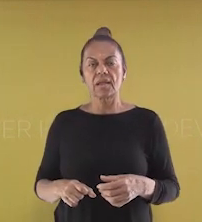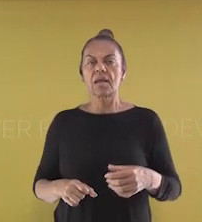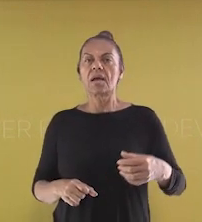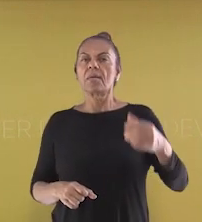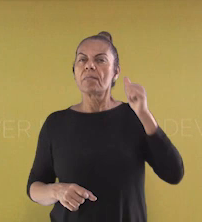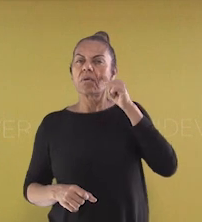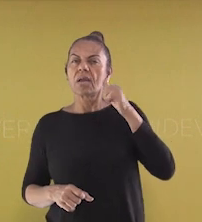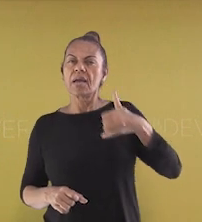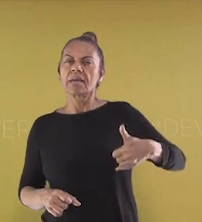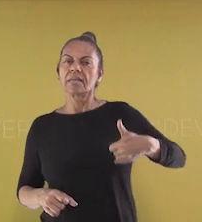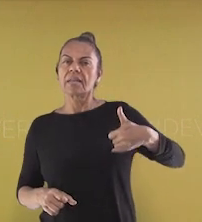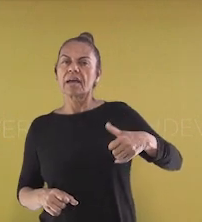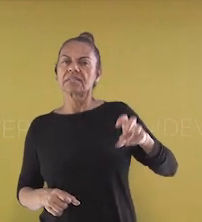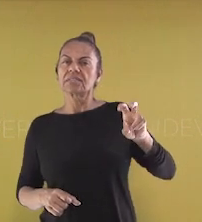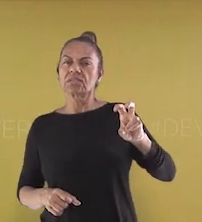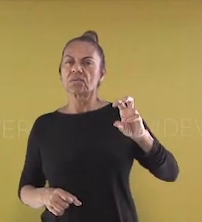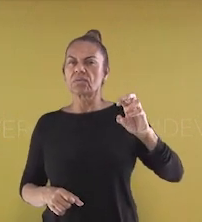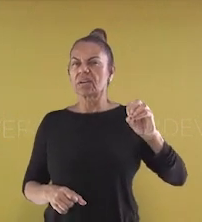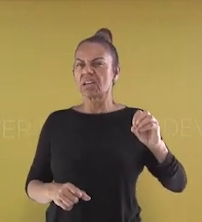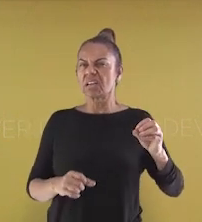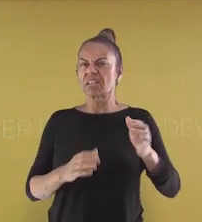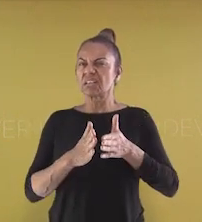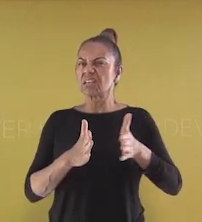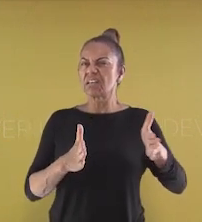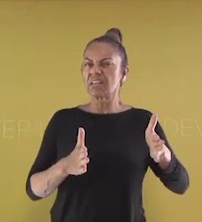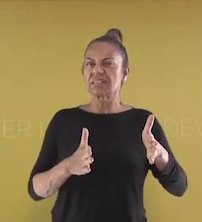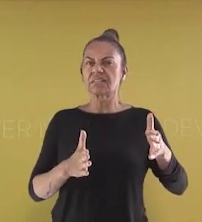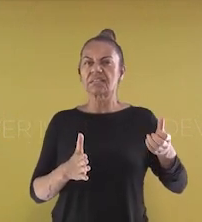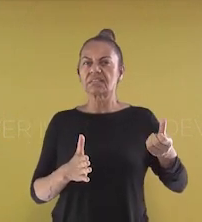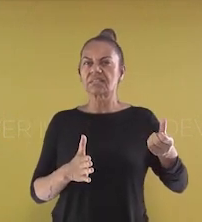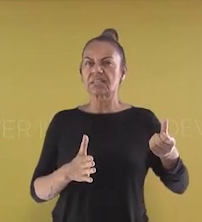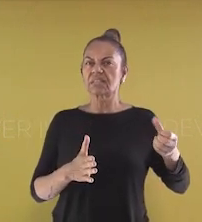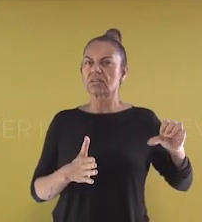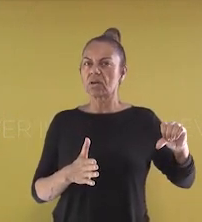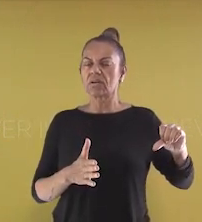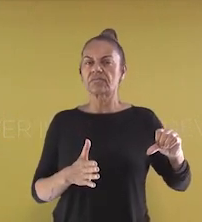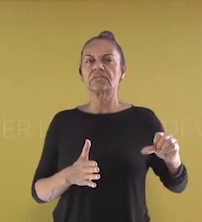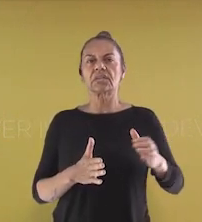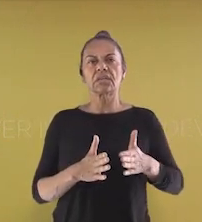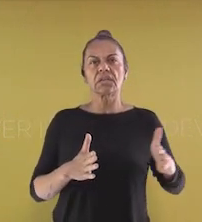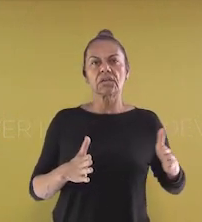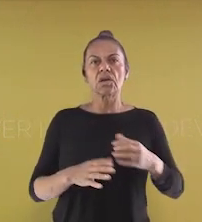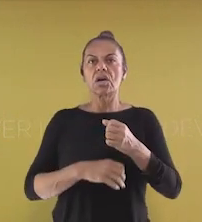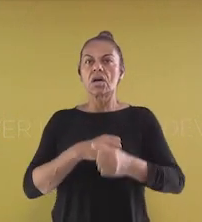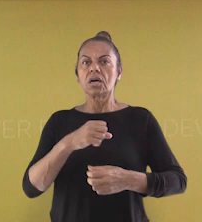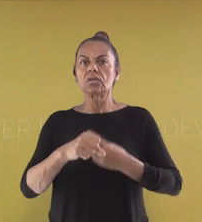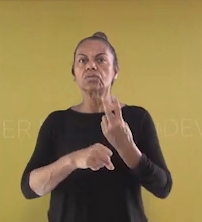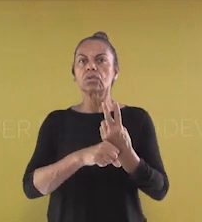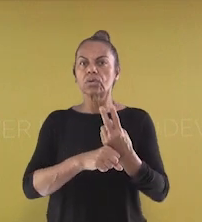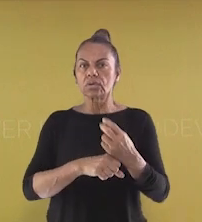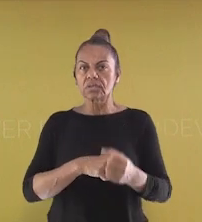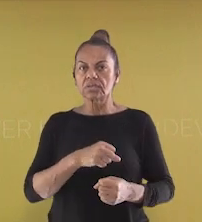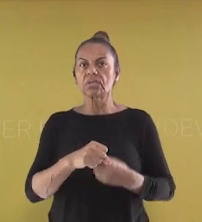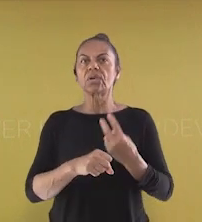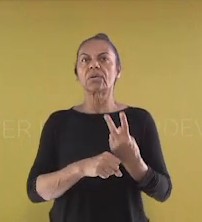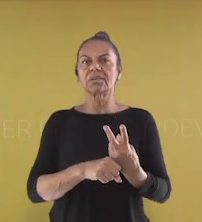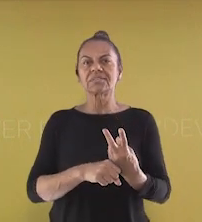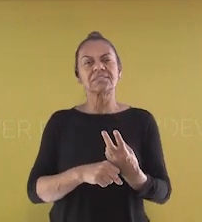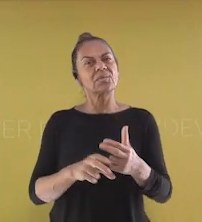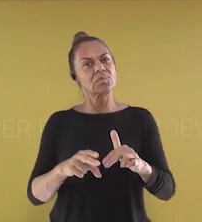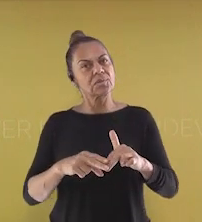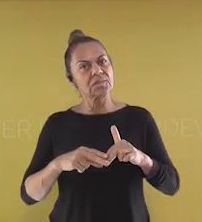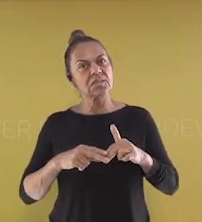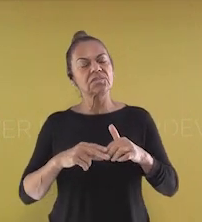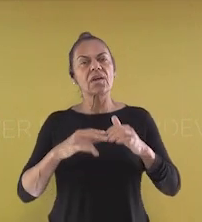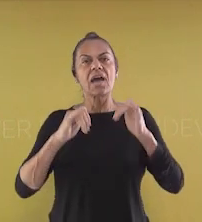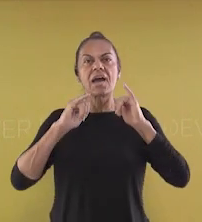sinais nem sintomas suspeitos. É recomendado que esse exame seja ofertado para mulheres entre 50 e